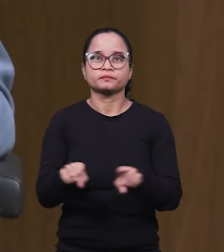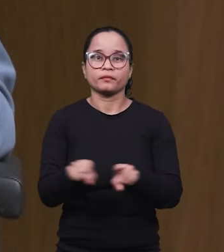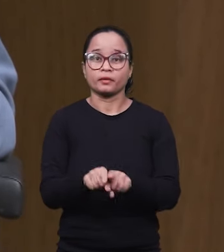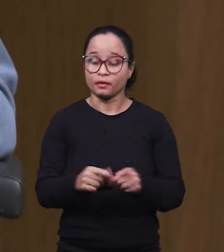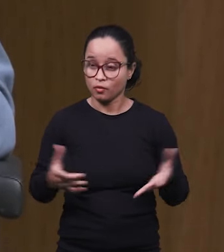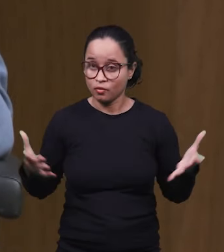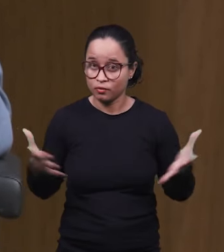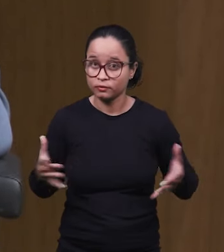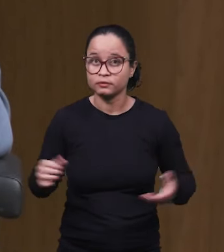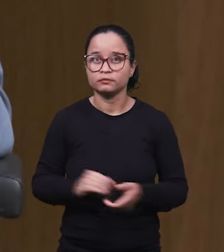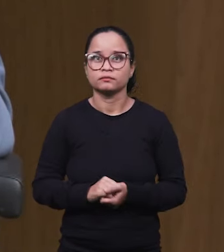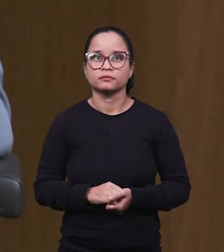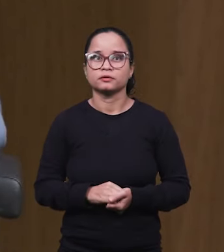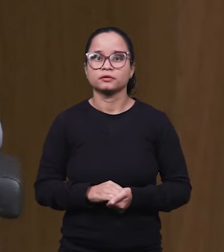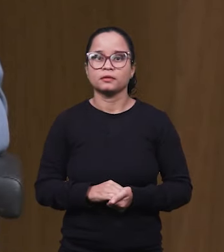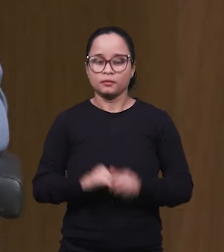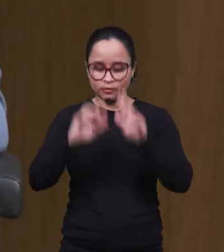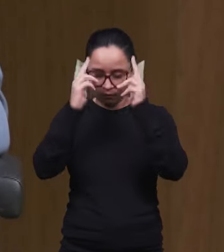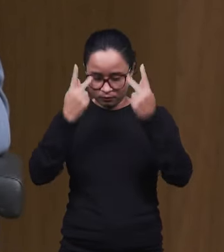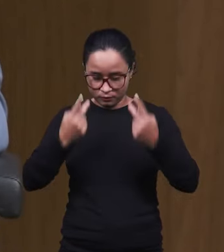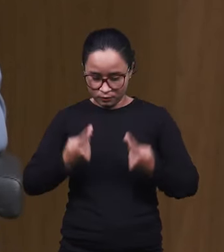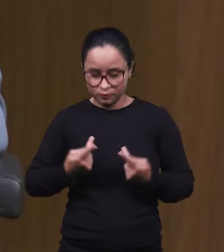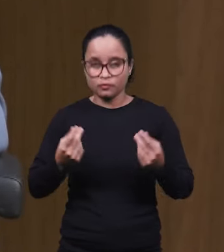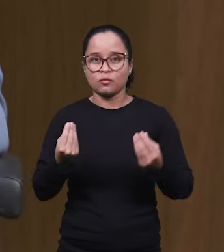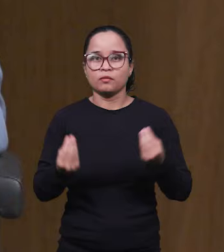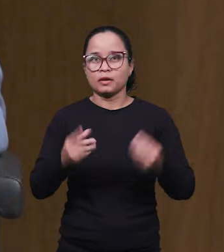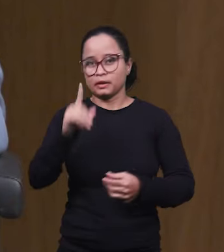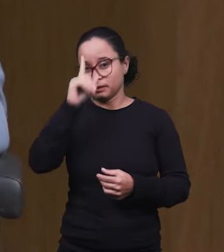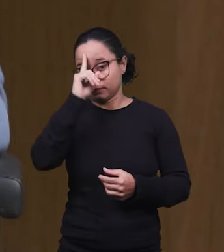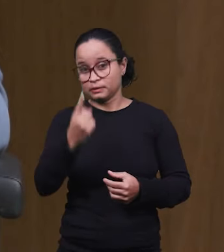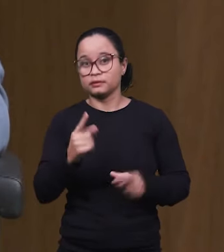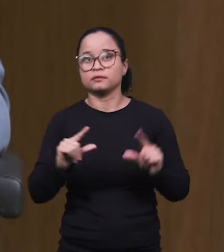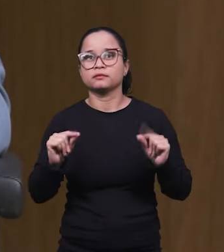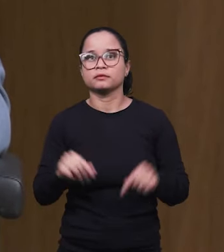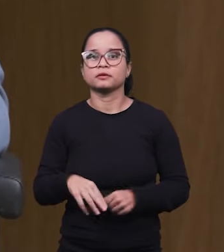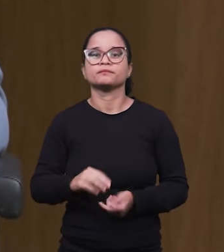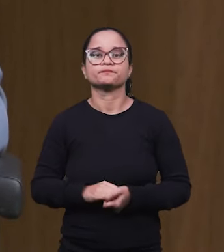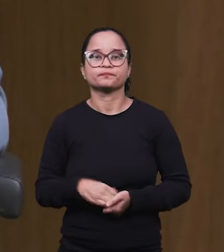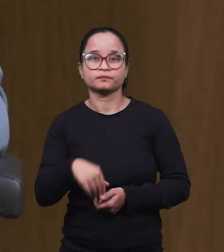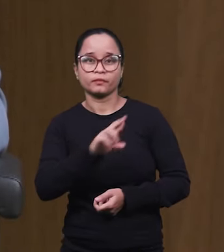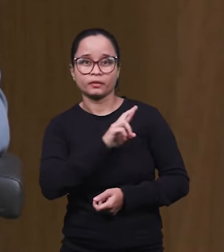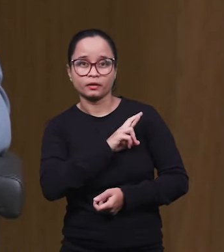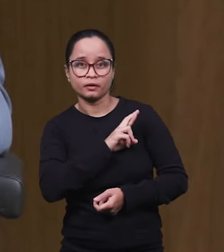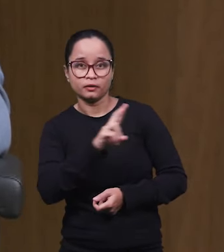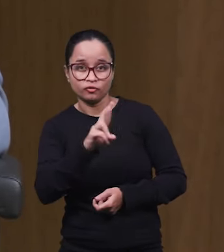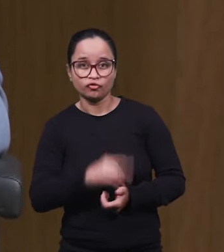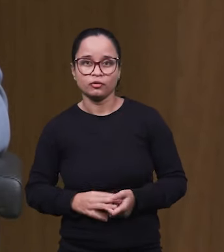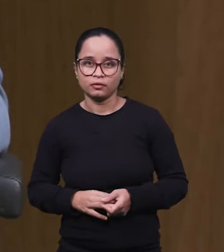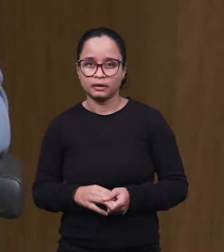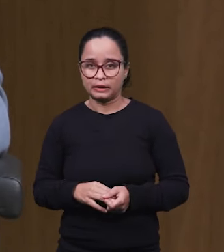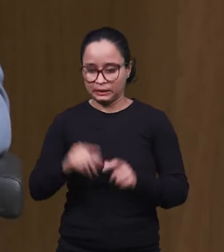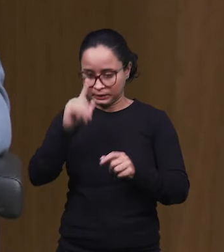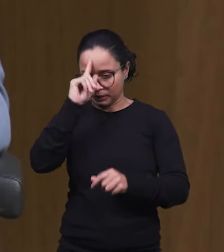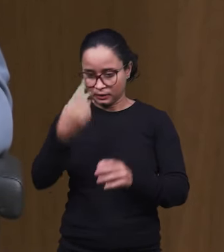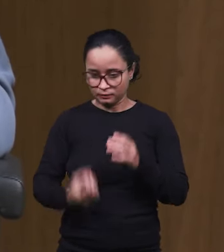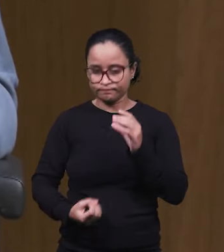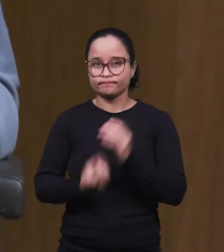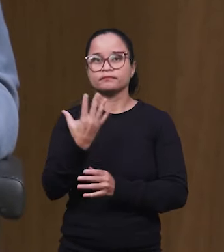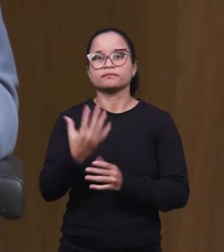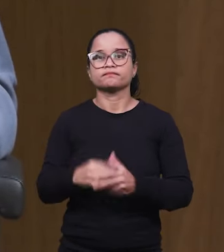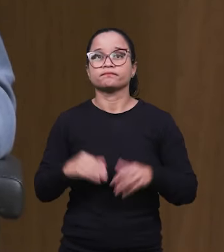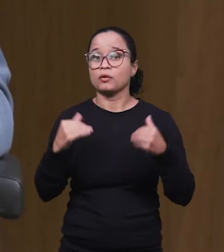hoje, ela traz para o homem a ideia de que religião é uma coisa que ele cria, ou que